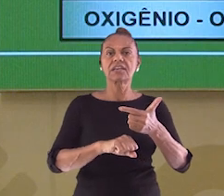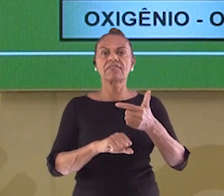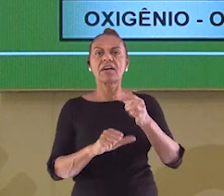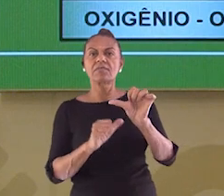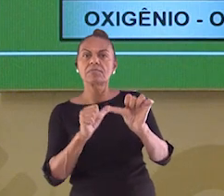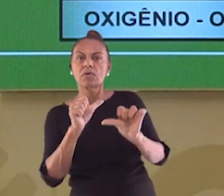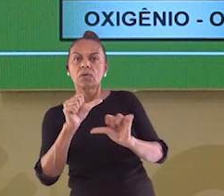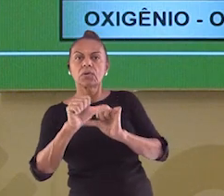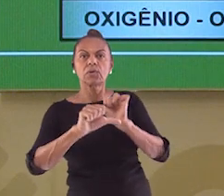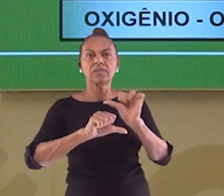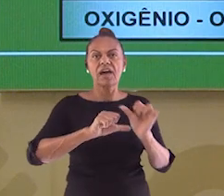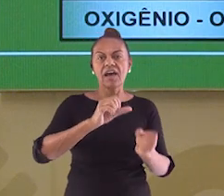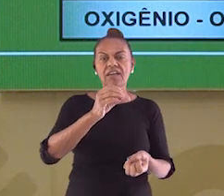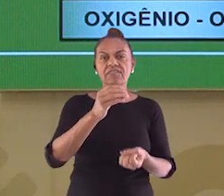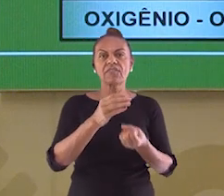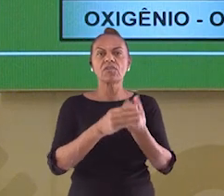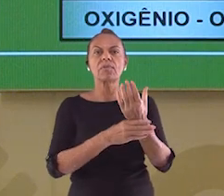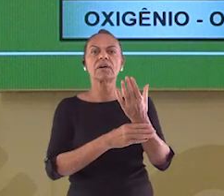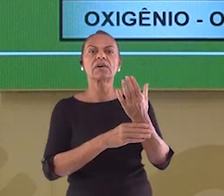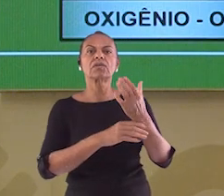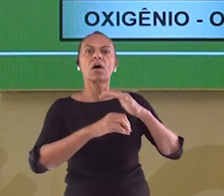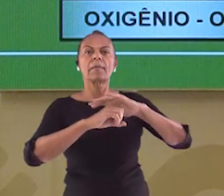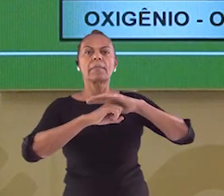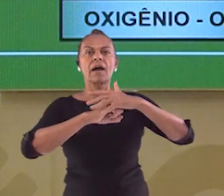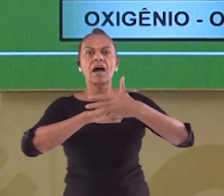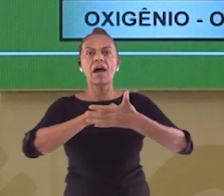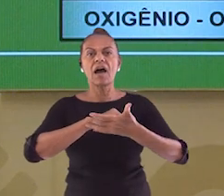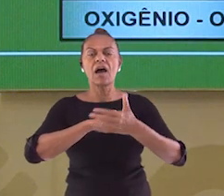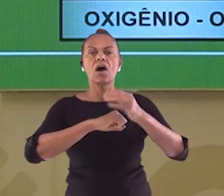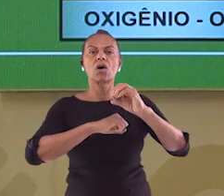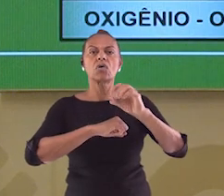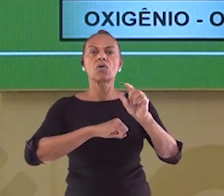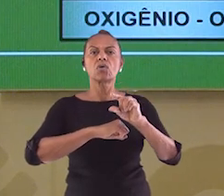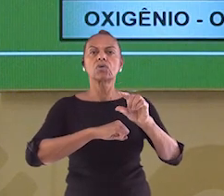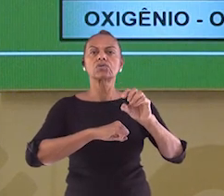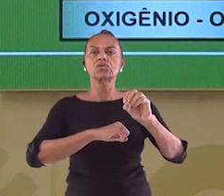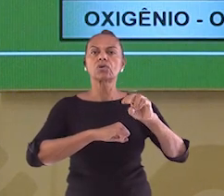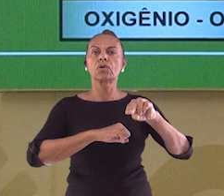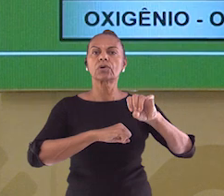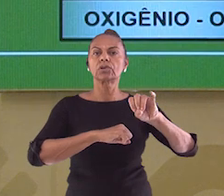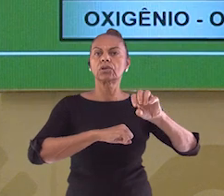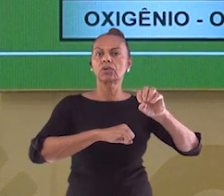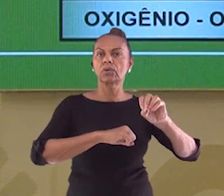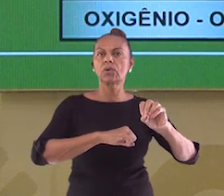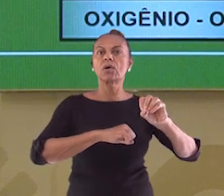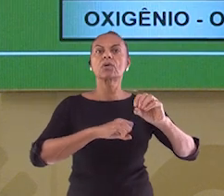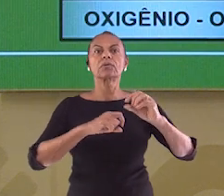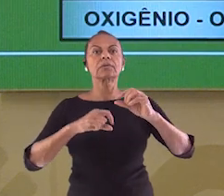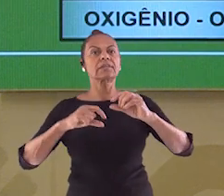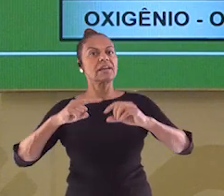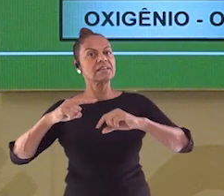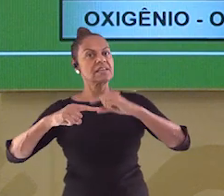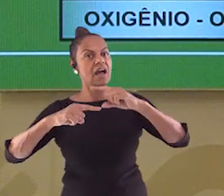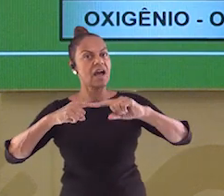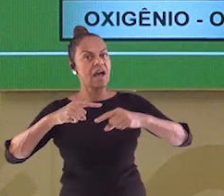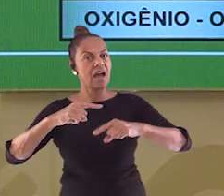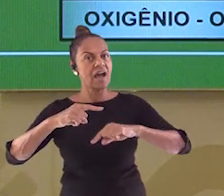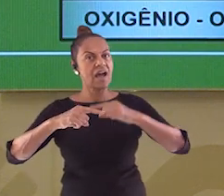e se integrando e formando o ozônio com 3 átomos de oxigênio. Essa